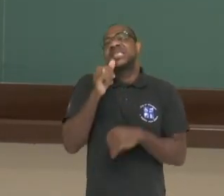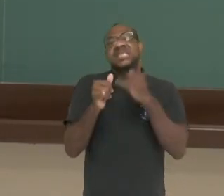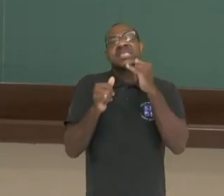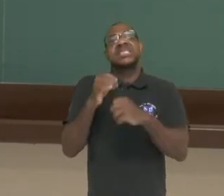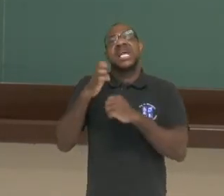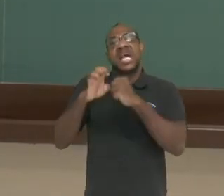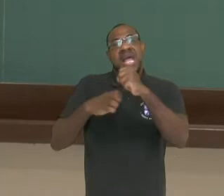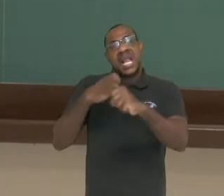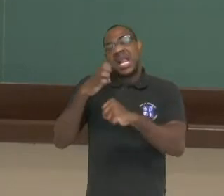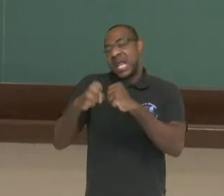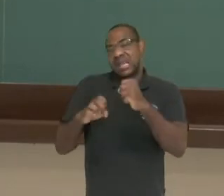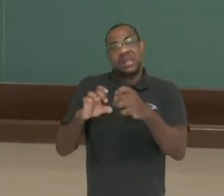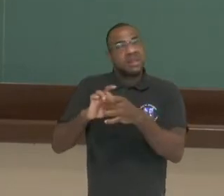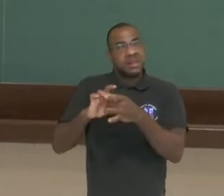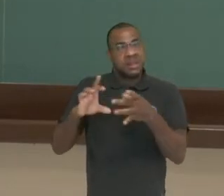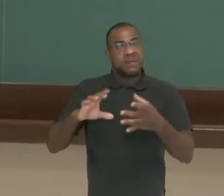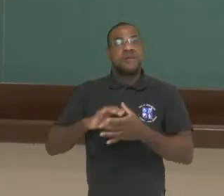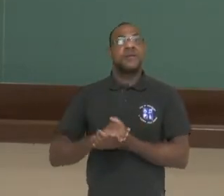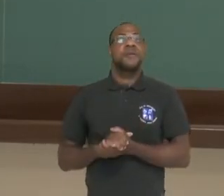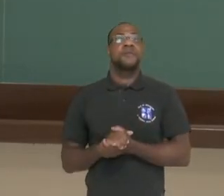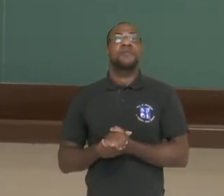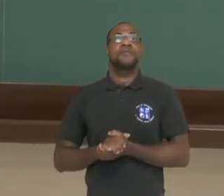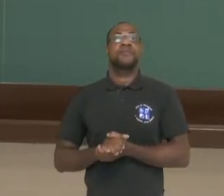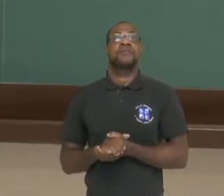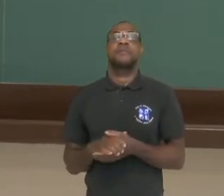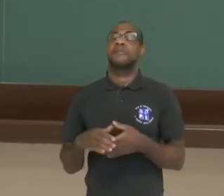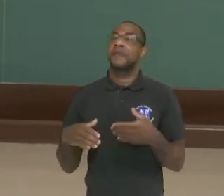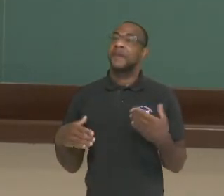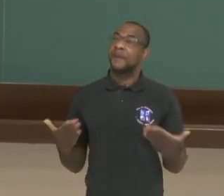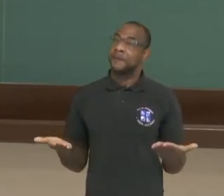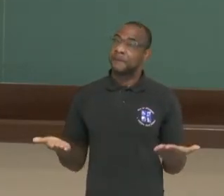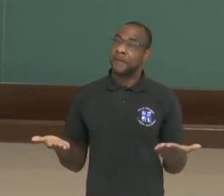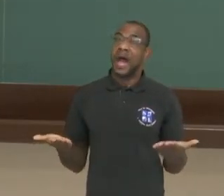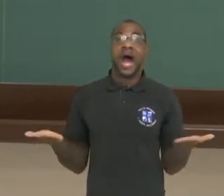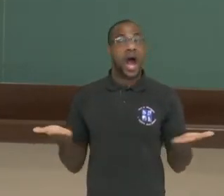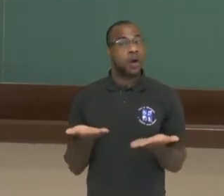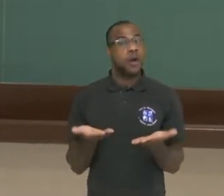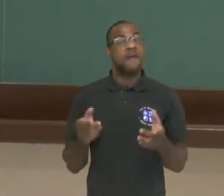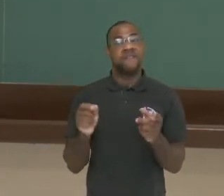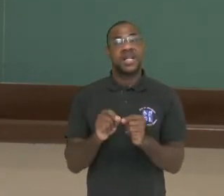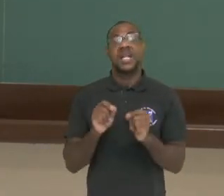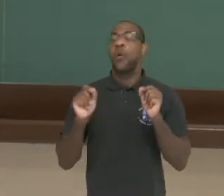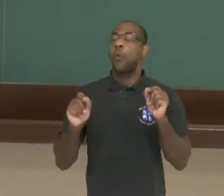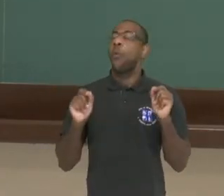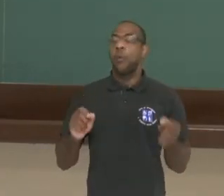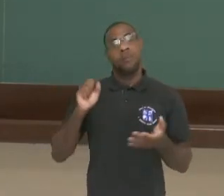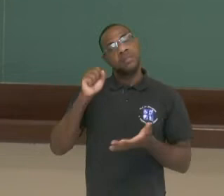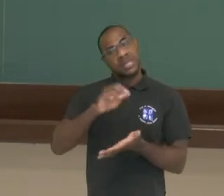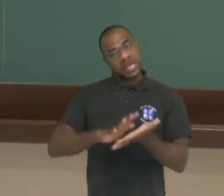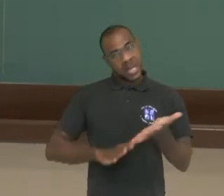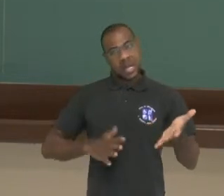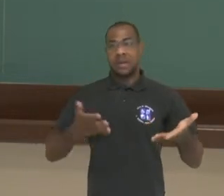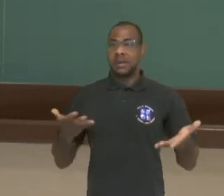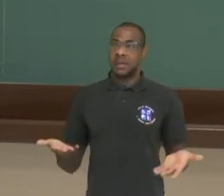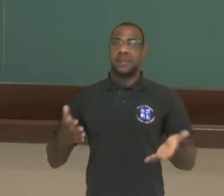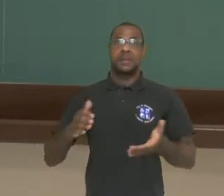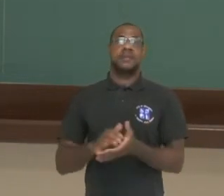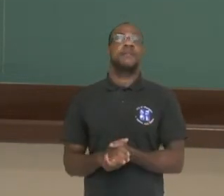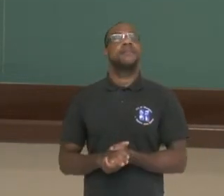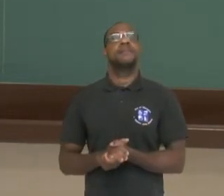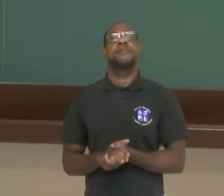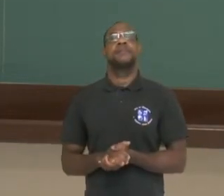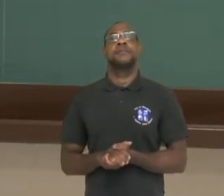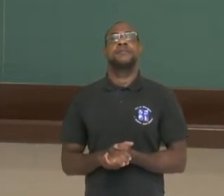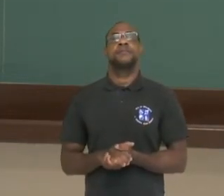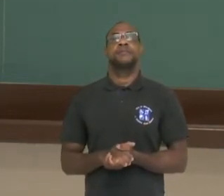elétrons livres neles. Topa agora fazer uma atividade? Quero saber se o caderno está aí, porque para fazer a